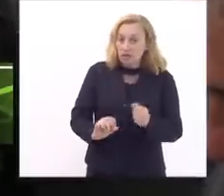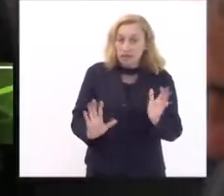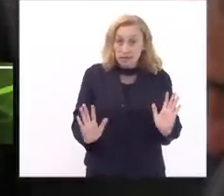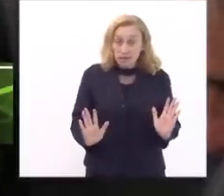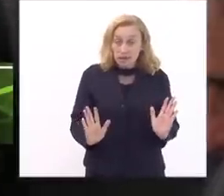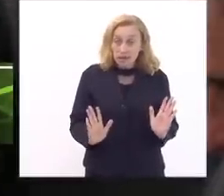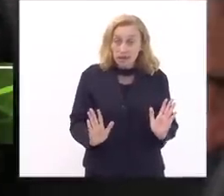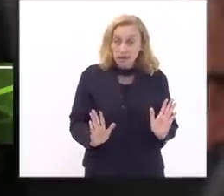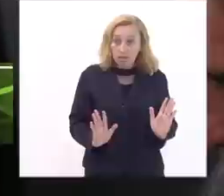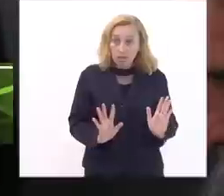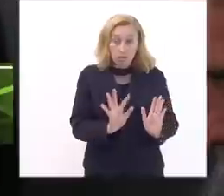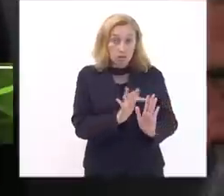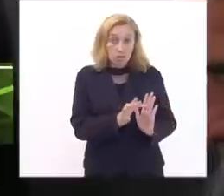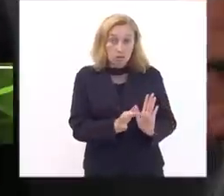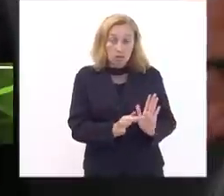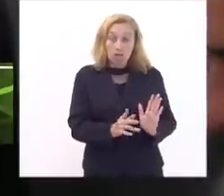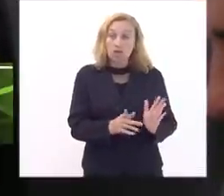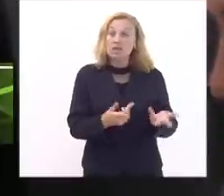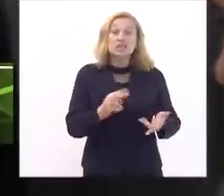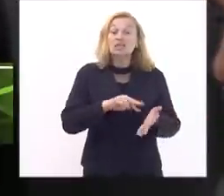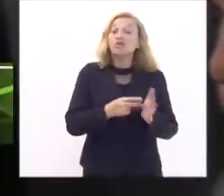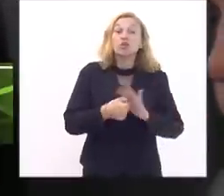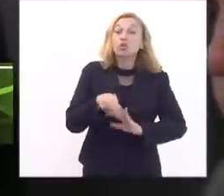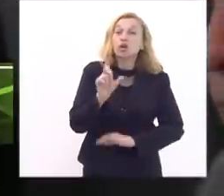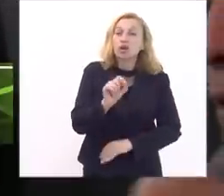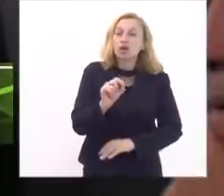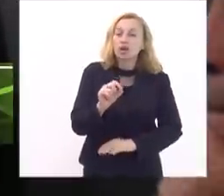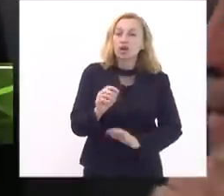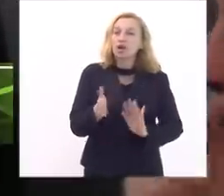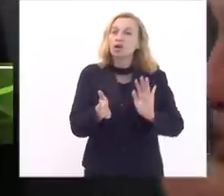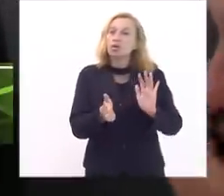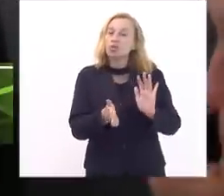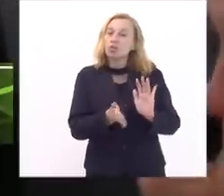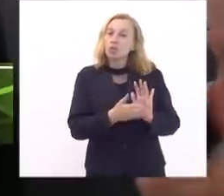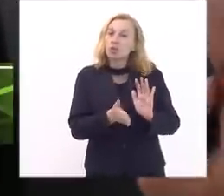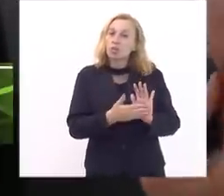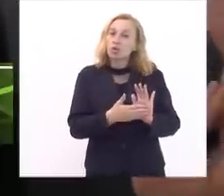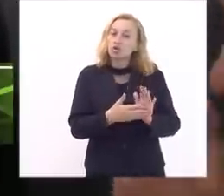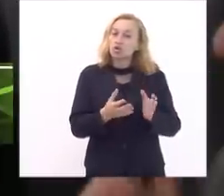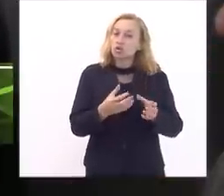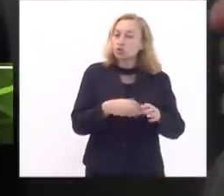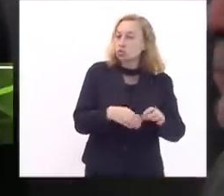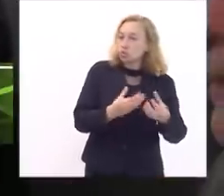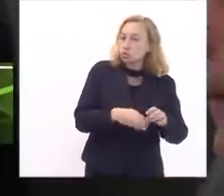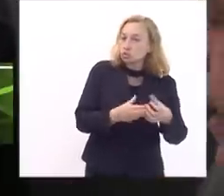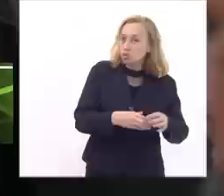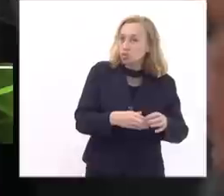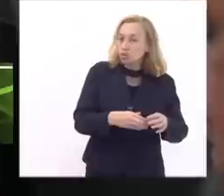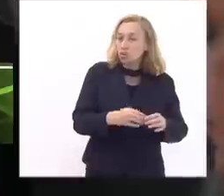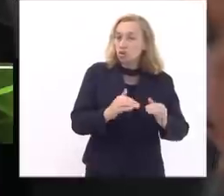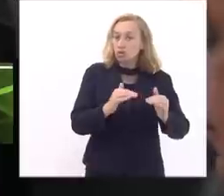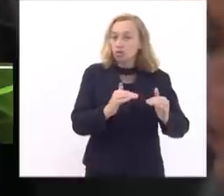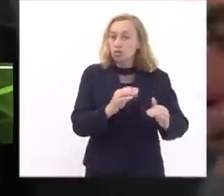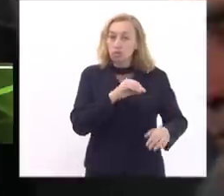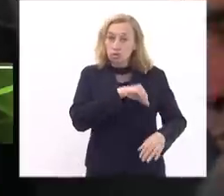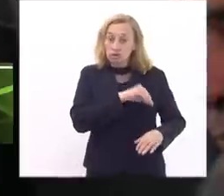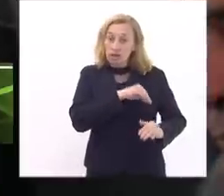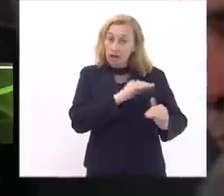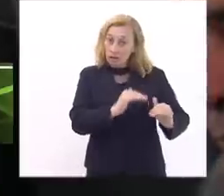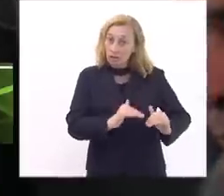Do jeito que está, significa, propõe que os concursados, alguns com super salários,